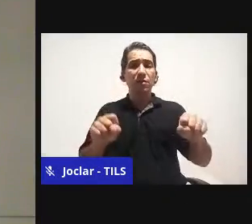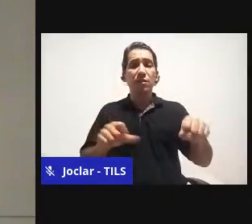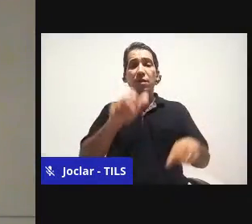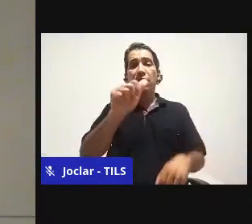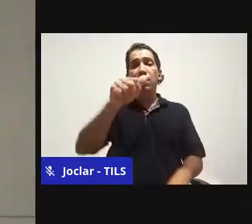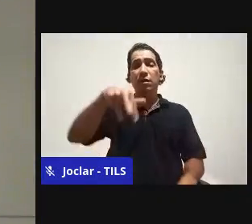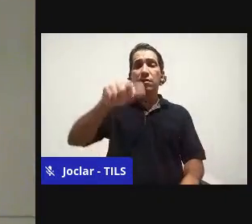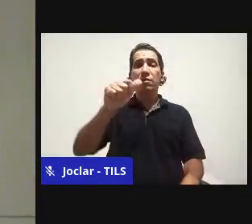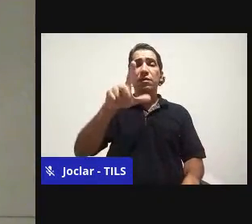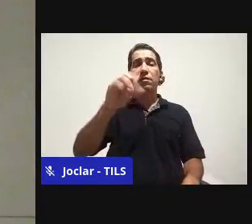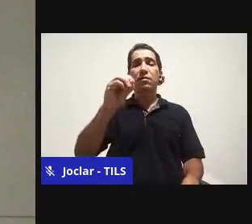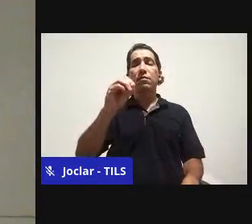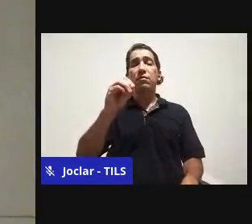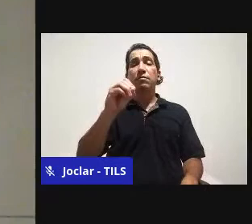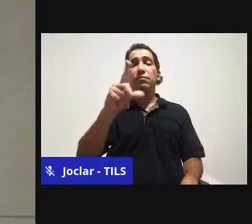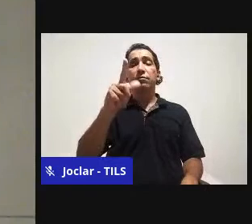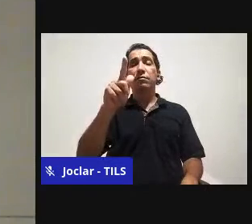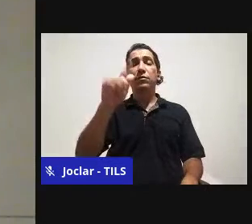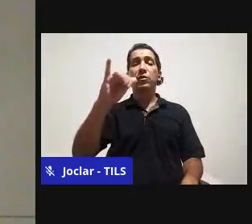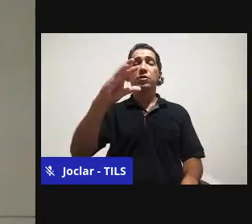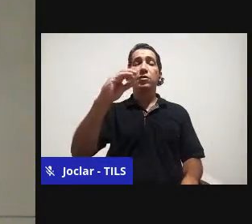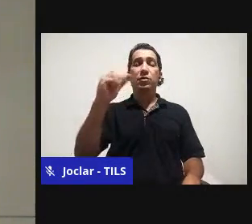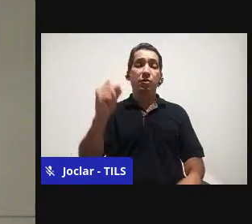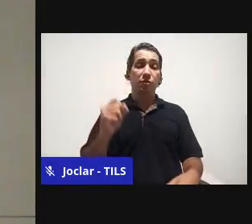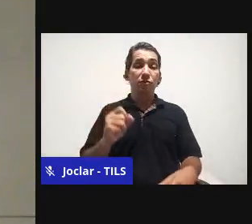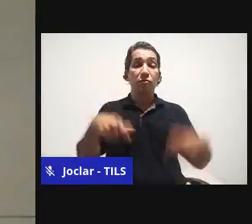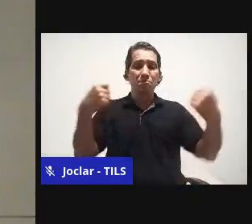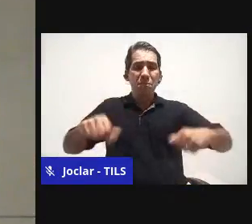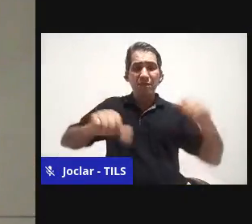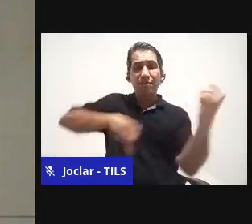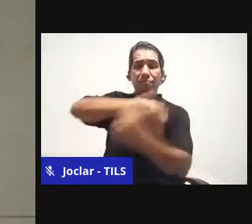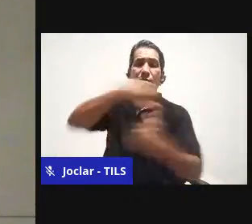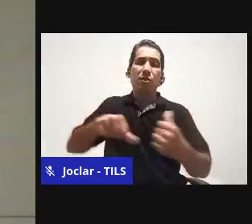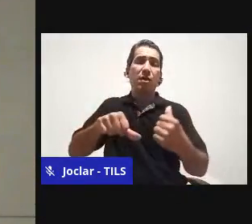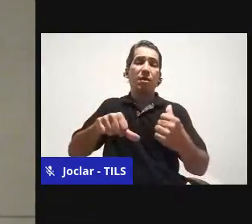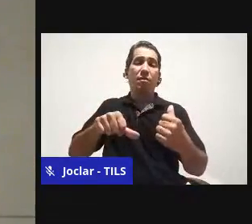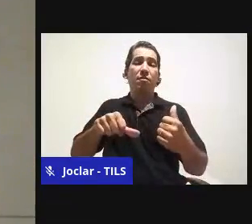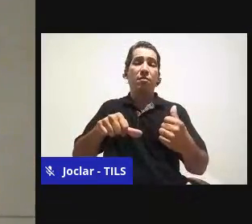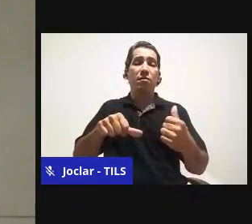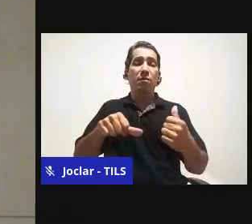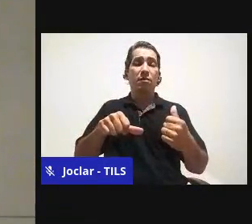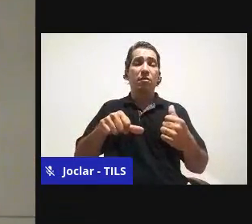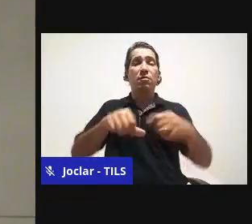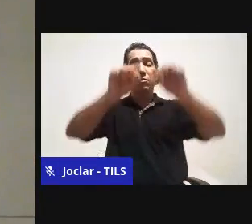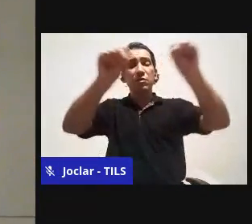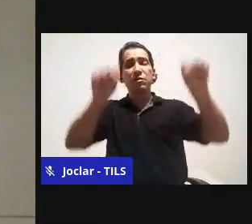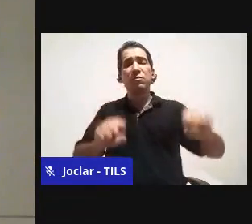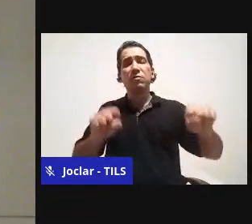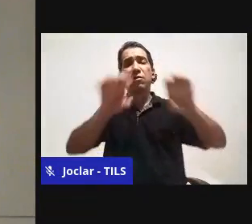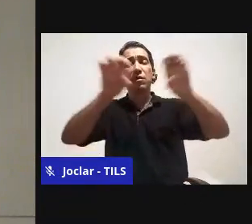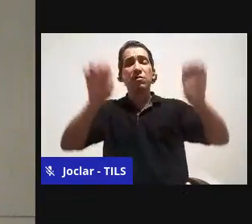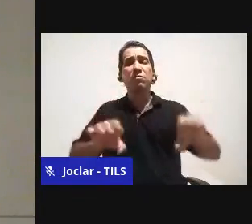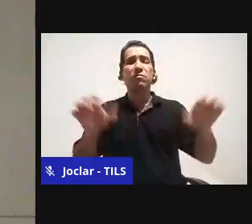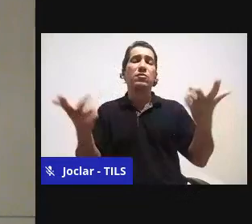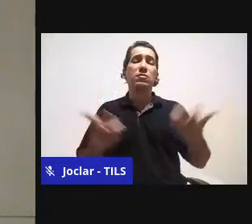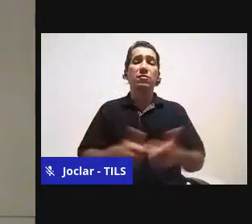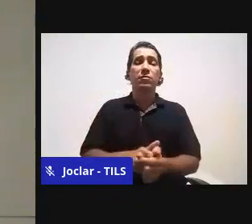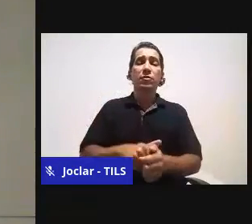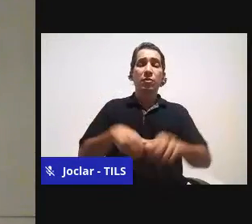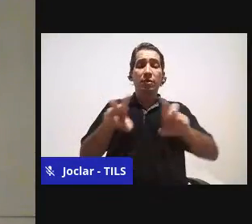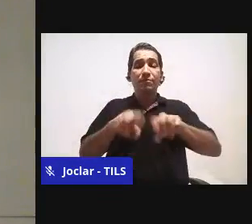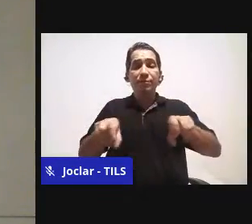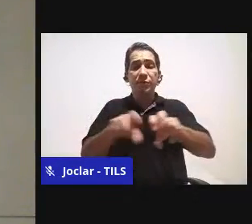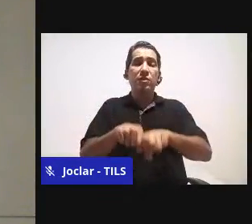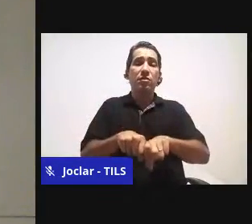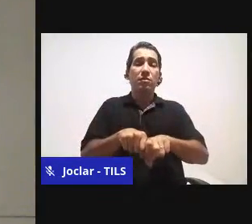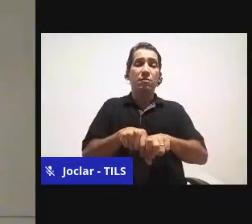digital, que é outro bicho com outro pelo. E, nesse sentido, de fato, aquilo que era